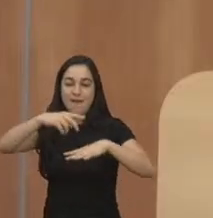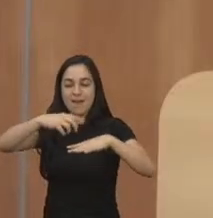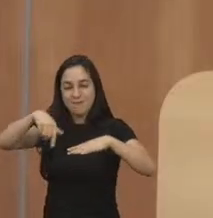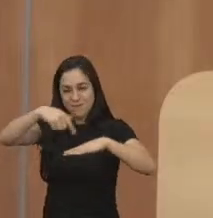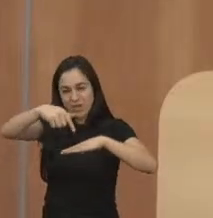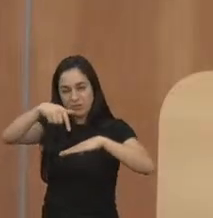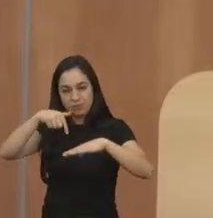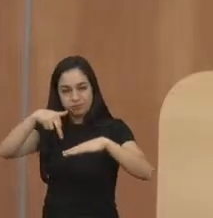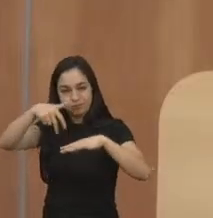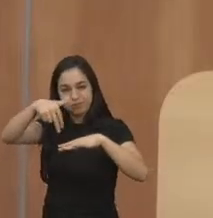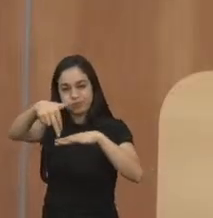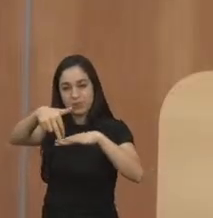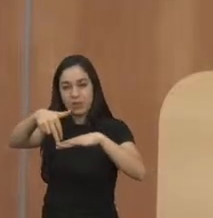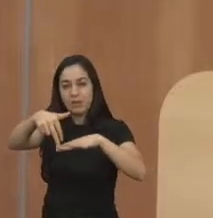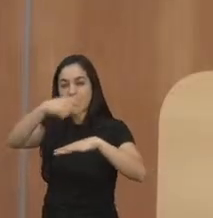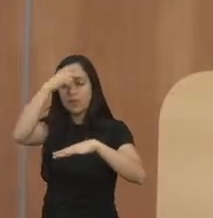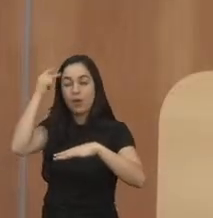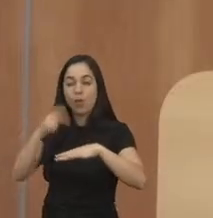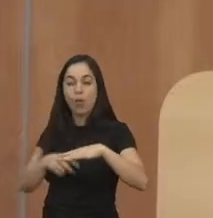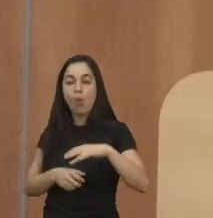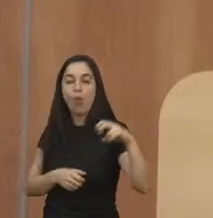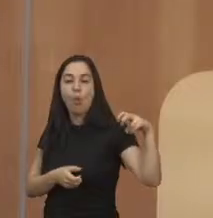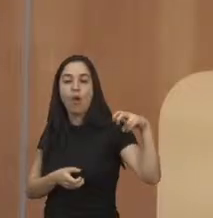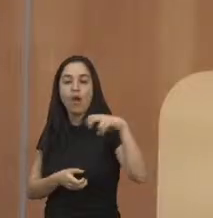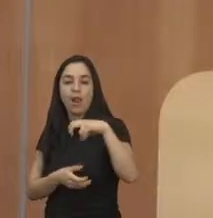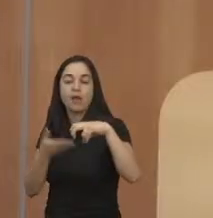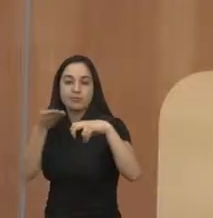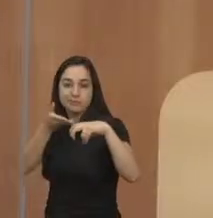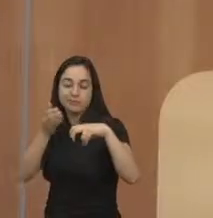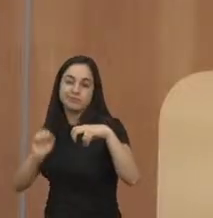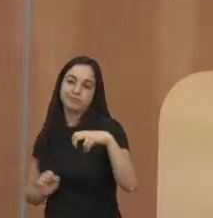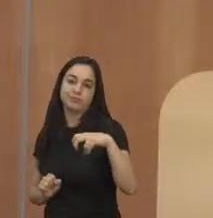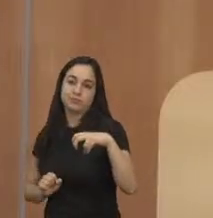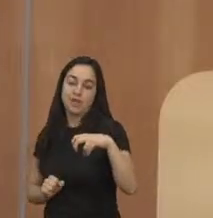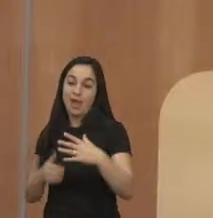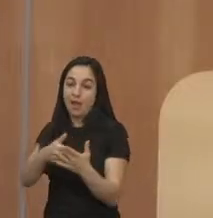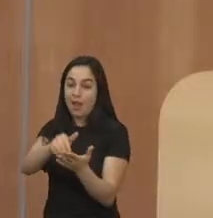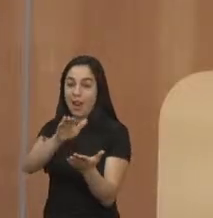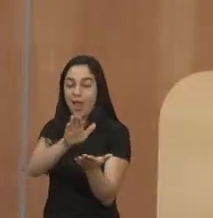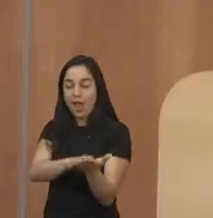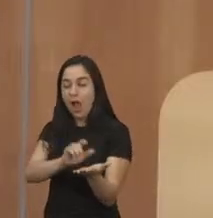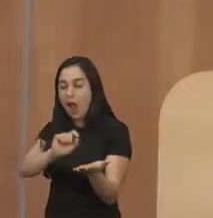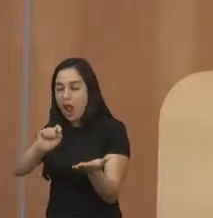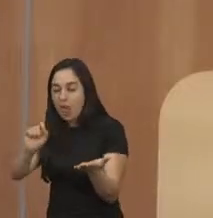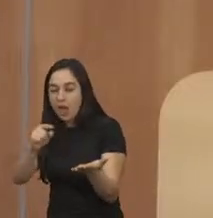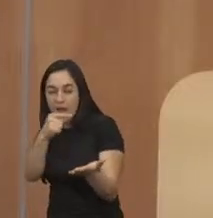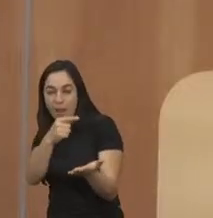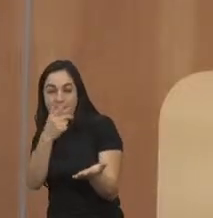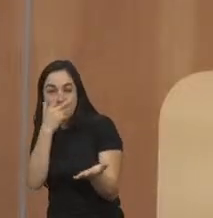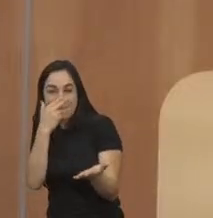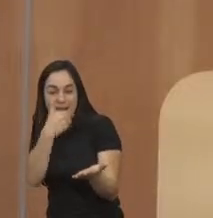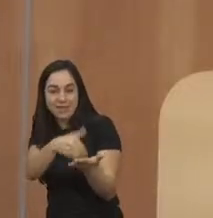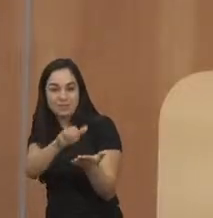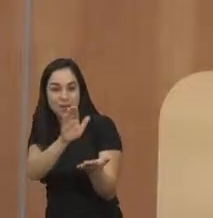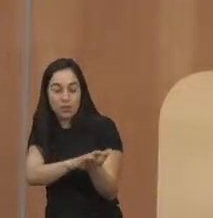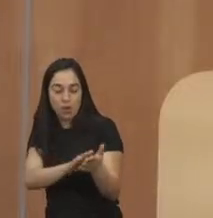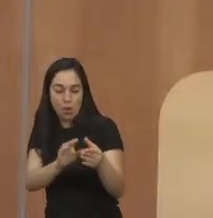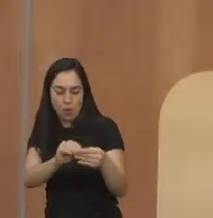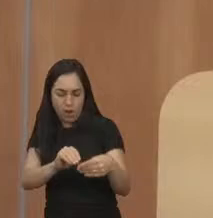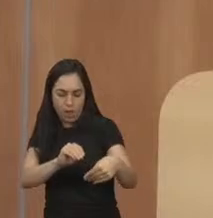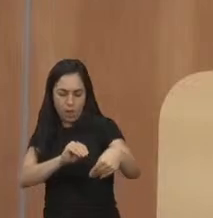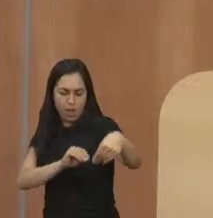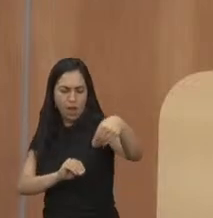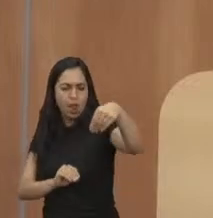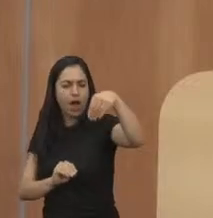sem farda, anota a placa da pessoa e a pessoa recebe em casa depois uma notificação que parece uma multa. Na hora que ela abre